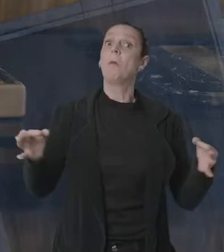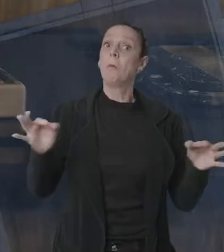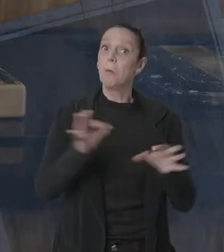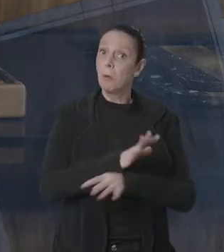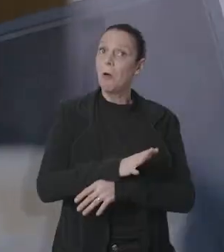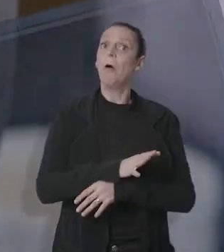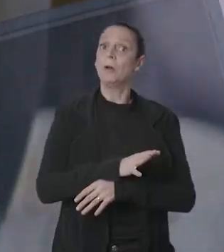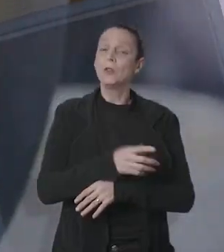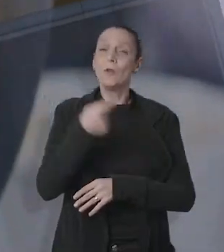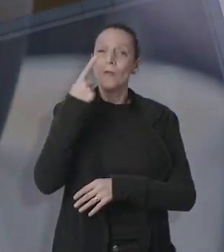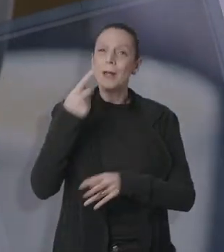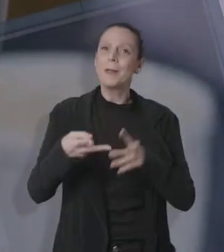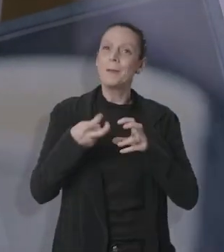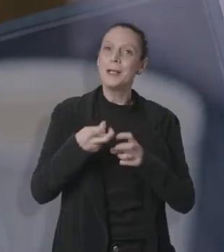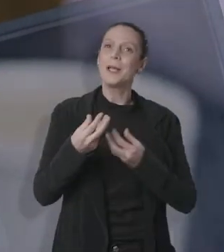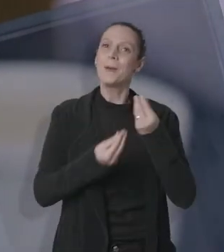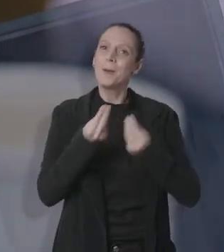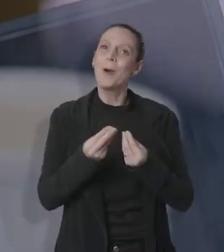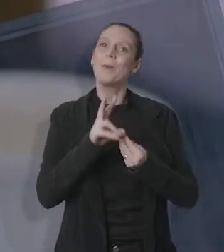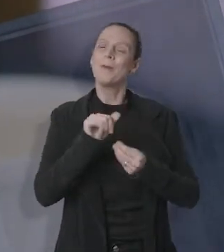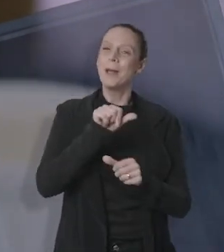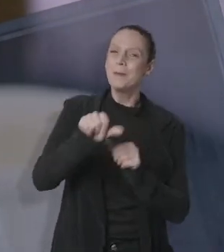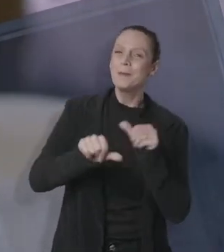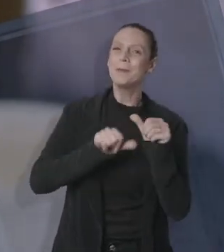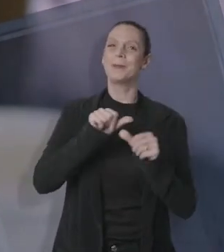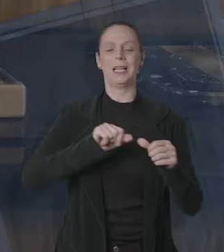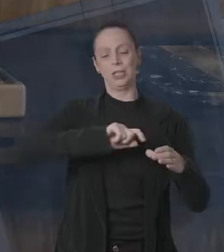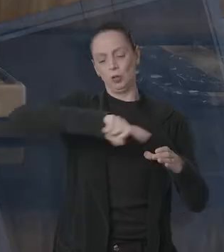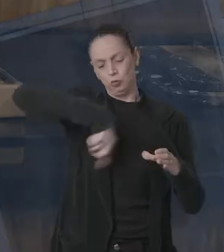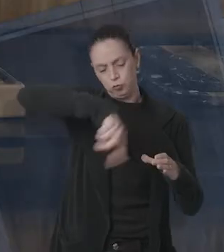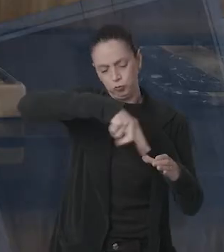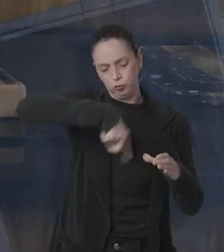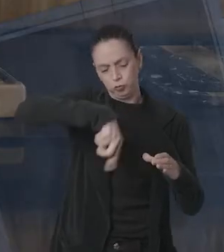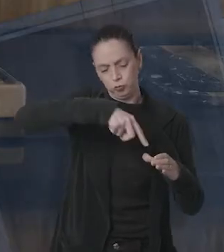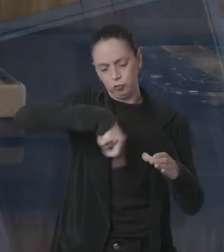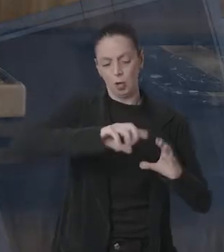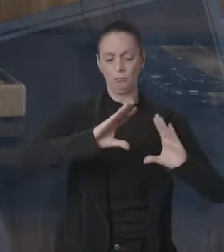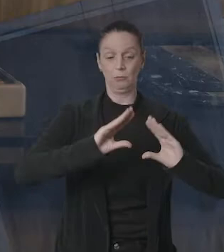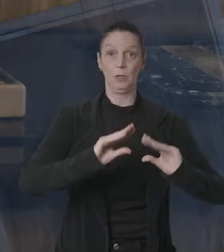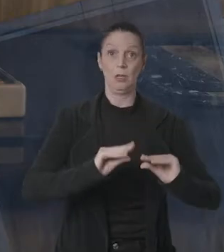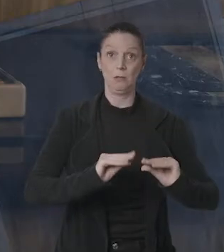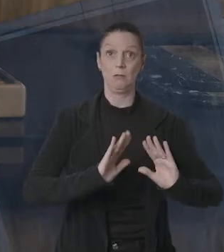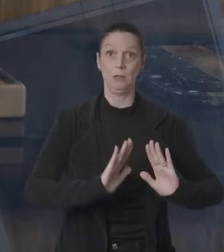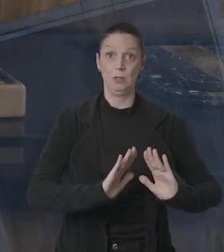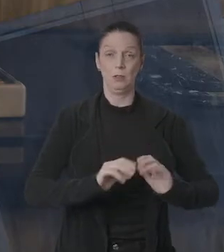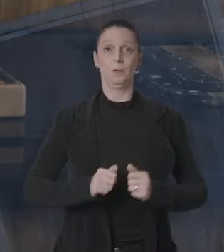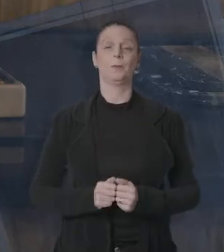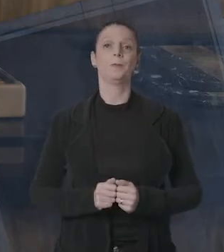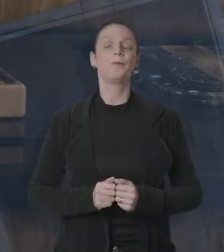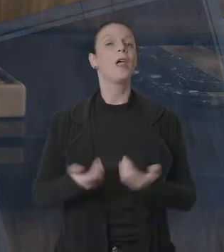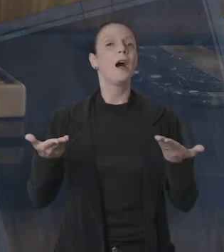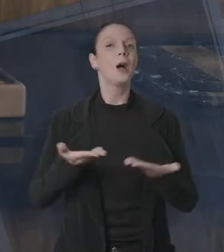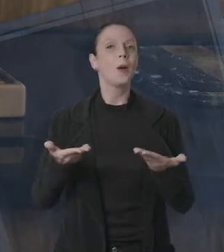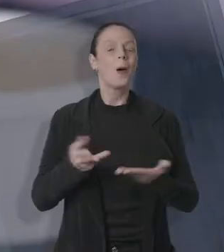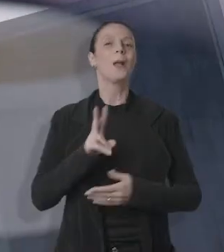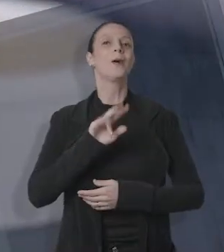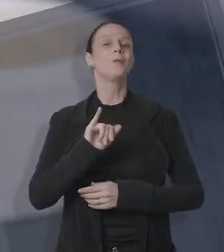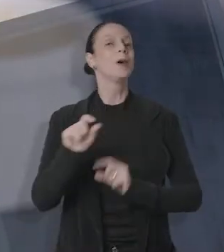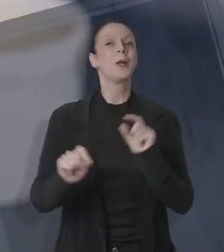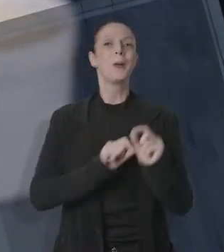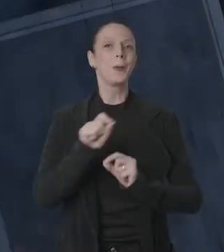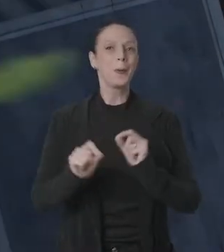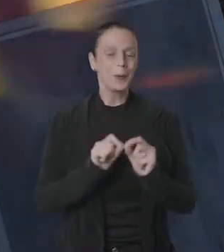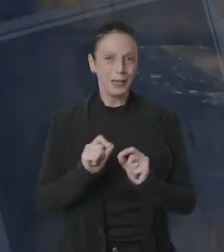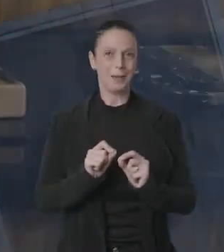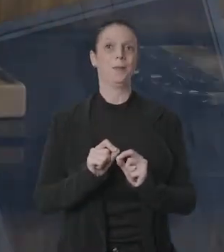ele está fazendo um furo aqui no meio. Eu já posso desligar a batedeira e a gente vai texturizar